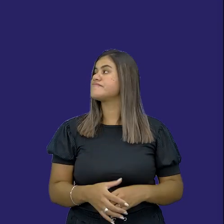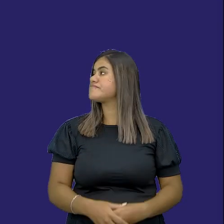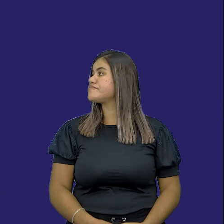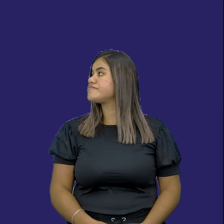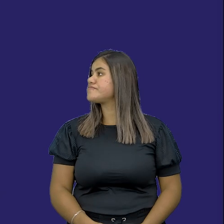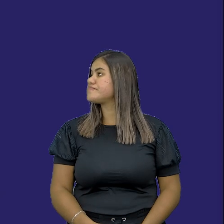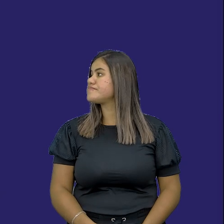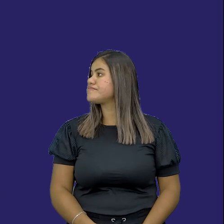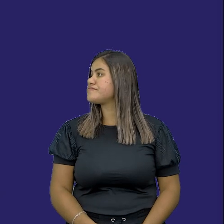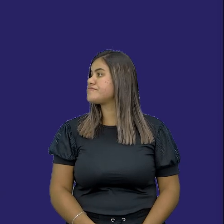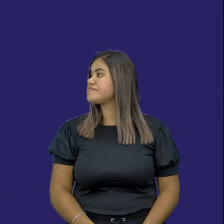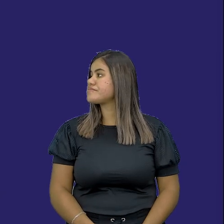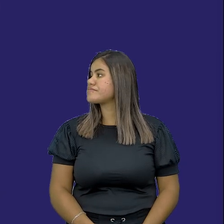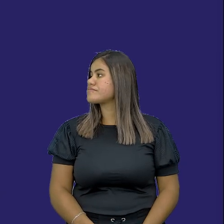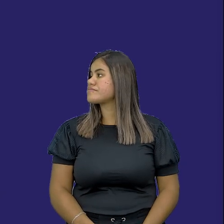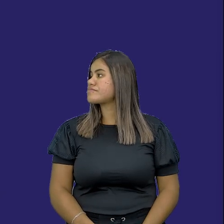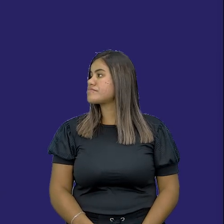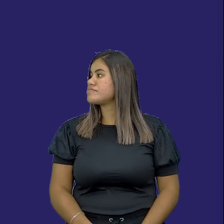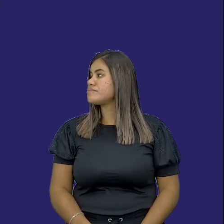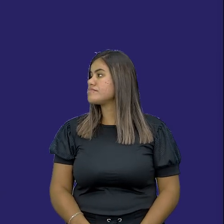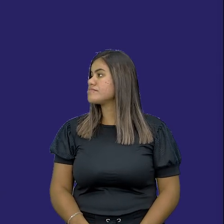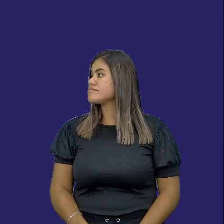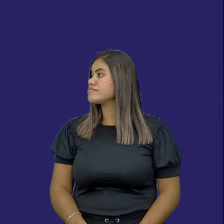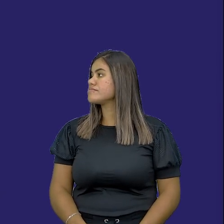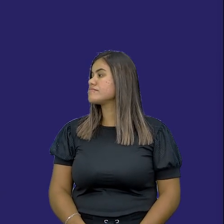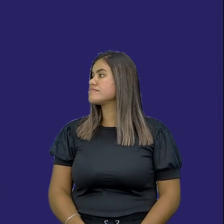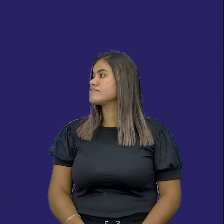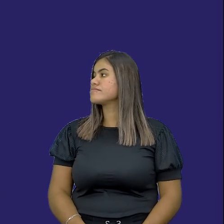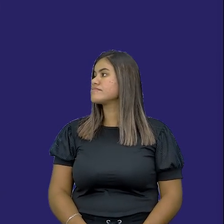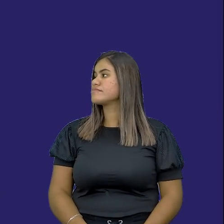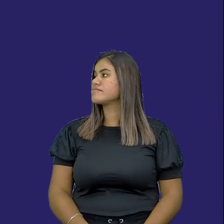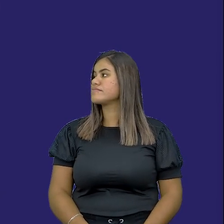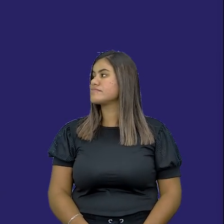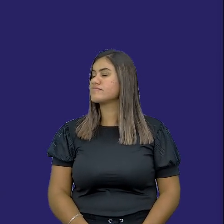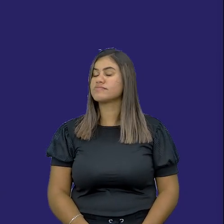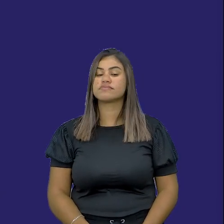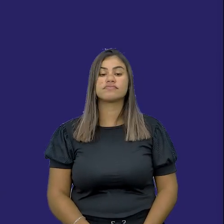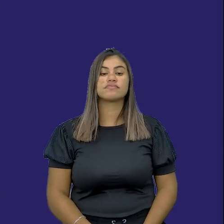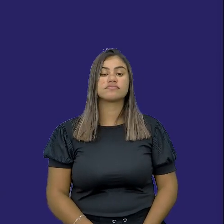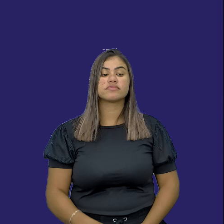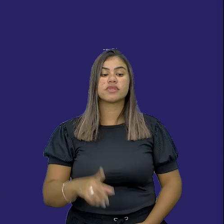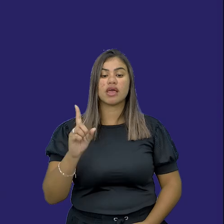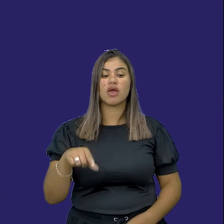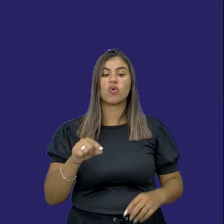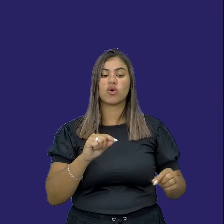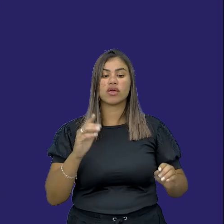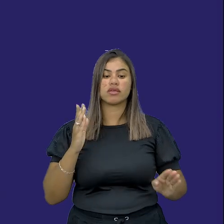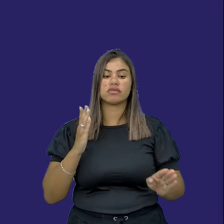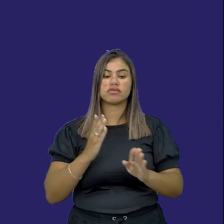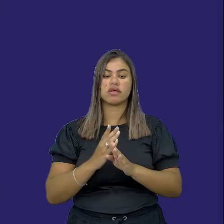nossa transmissão, a nossa formação para o terceiro momento, né, que é identificar atividades